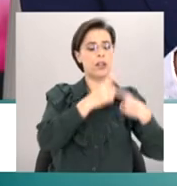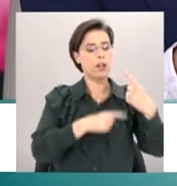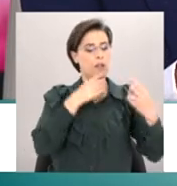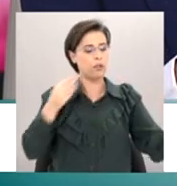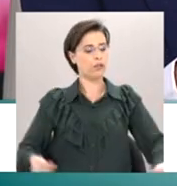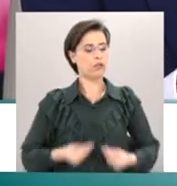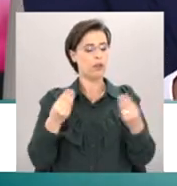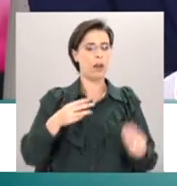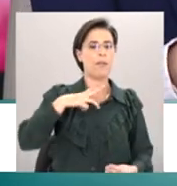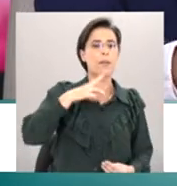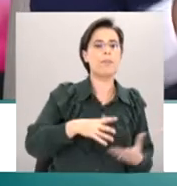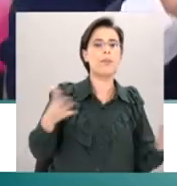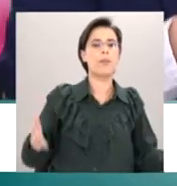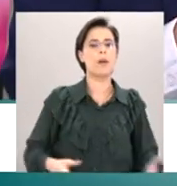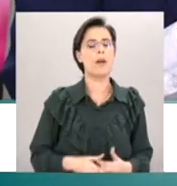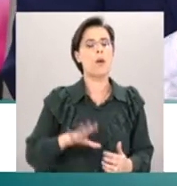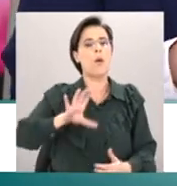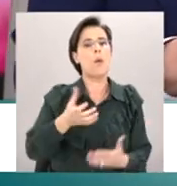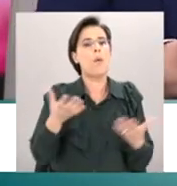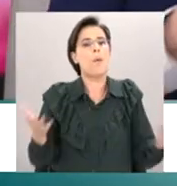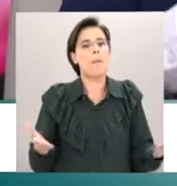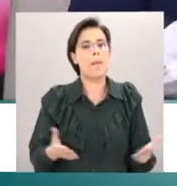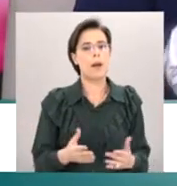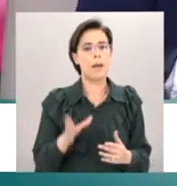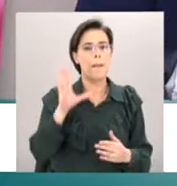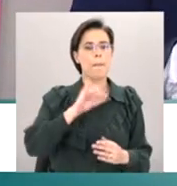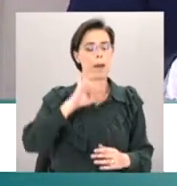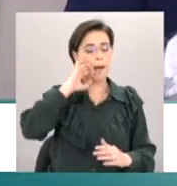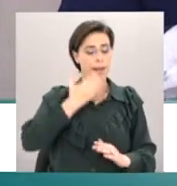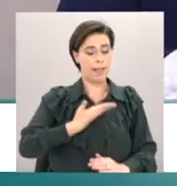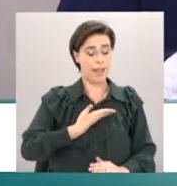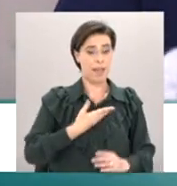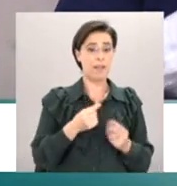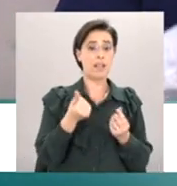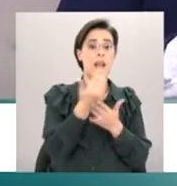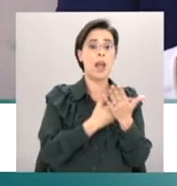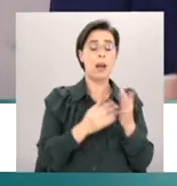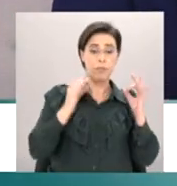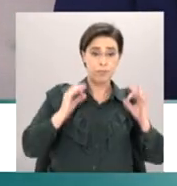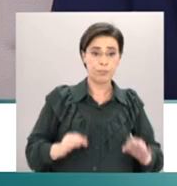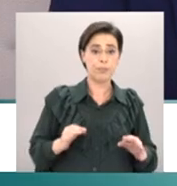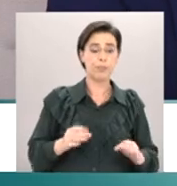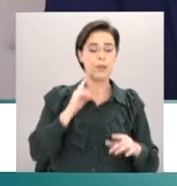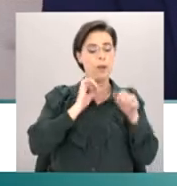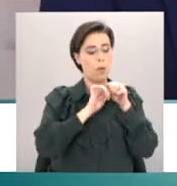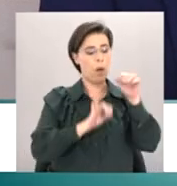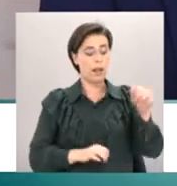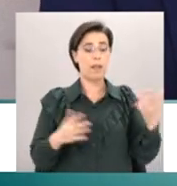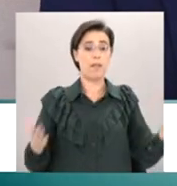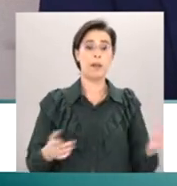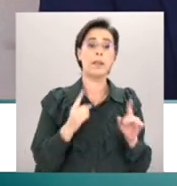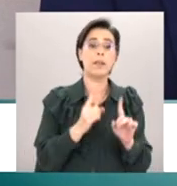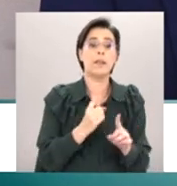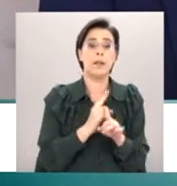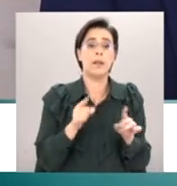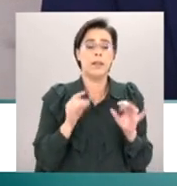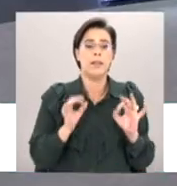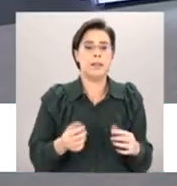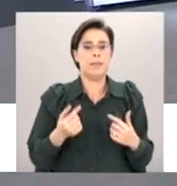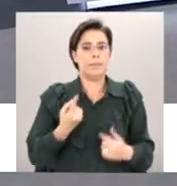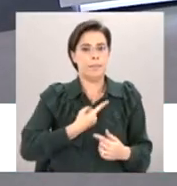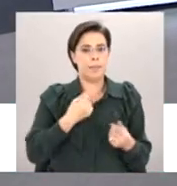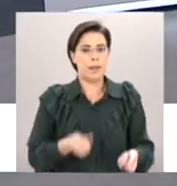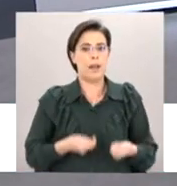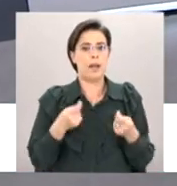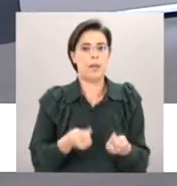geração mais jovem deste país ainda por cima um país cujo maior défice a sua economia é mesmo as qualificações e é por isso que aí mesmo que